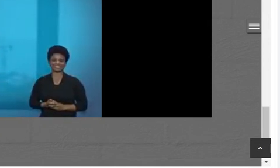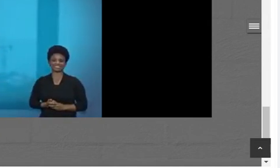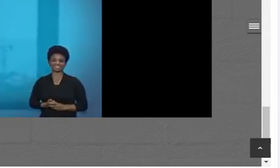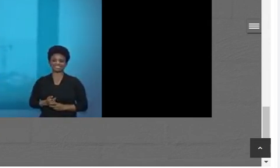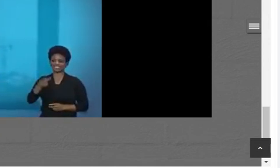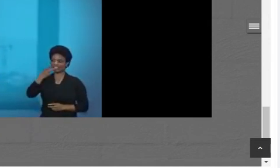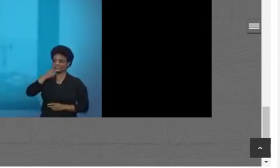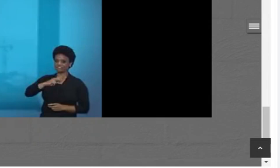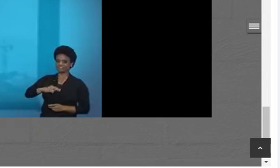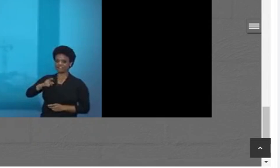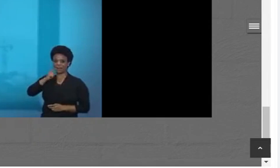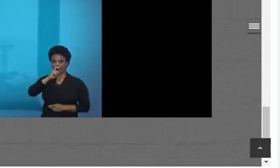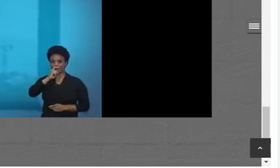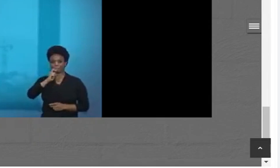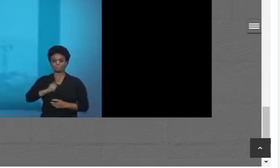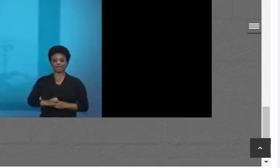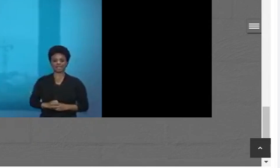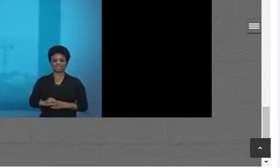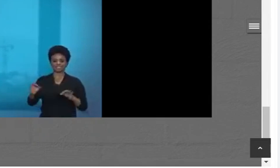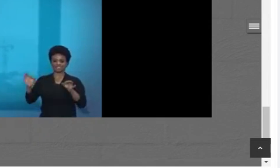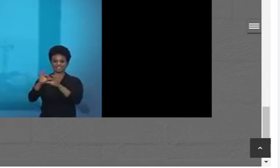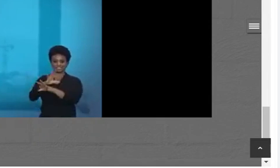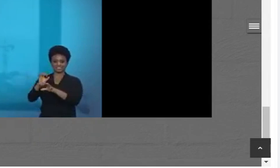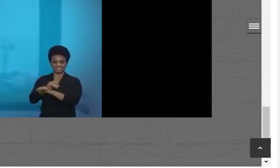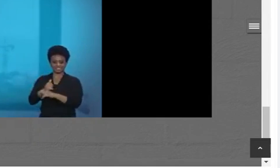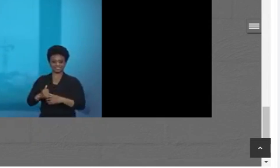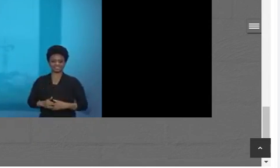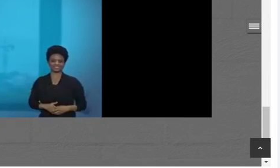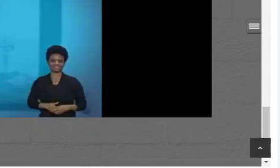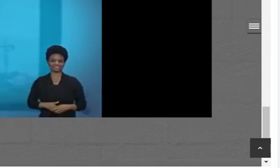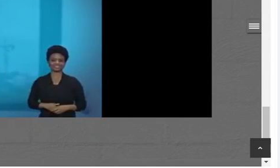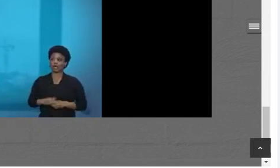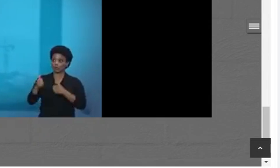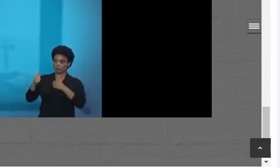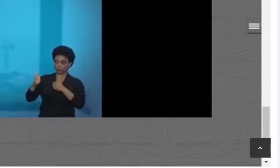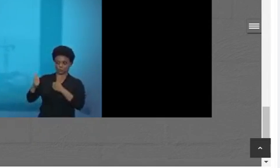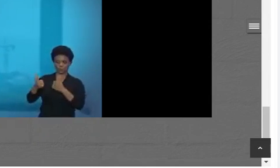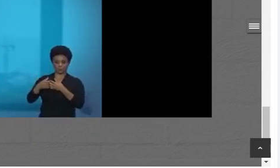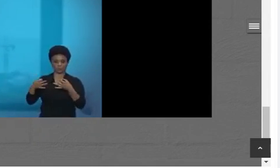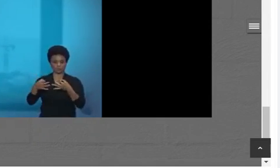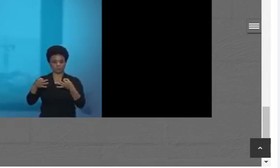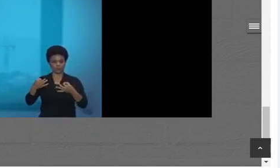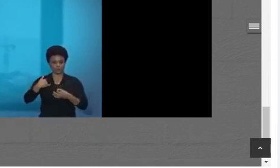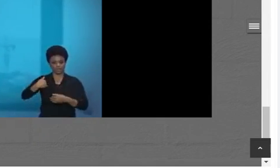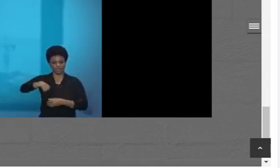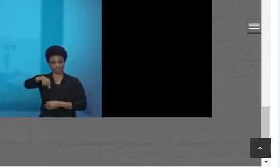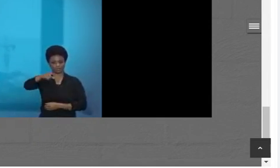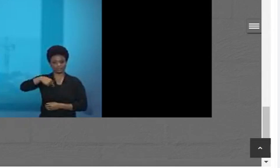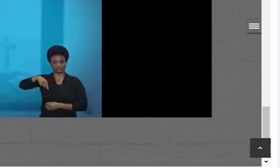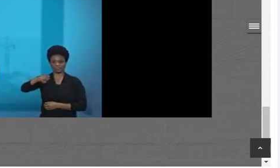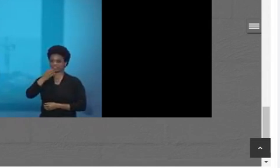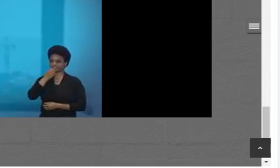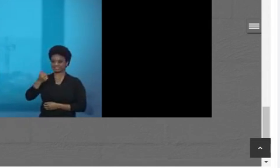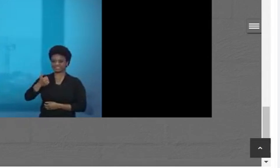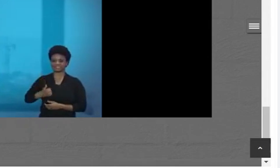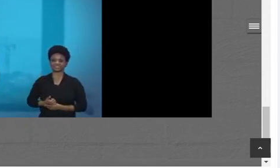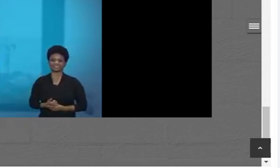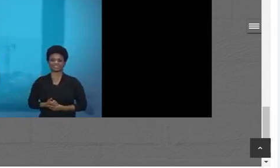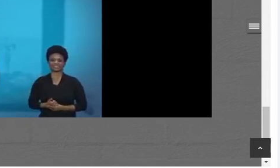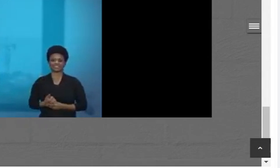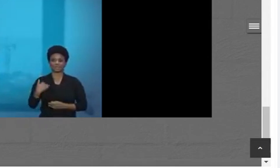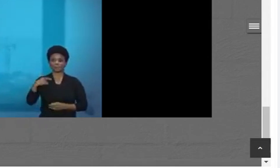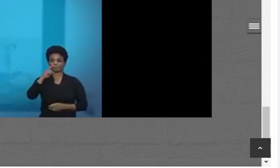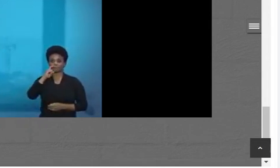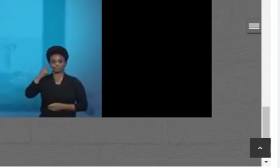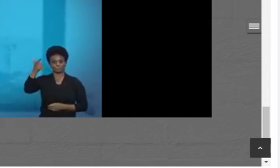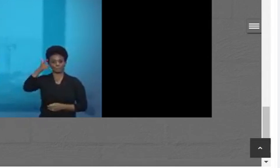Fala, paizão. Tudo certo? Ah tá, pode deixar. Tô indo. Tá bom. Meu pai de